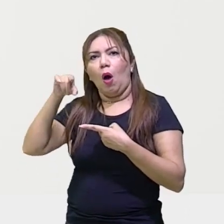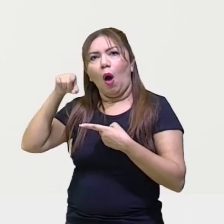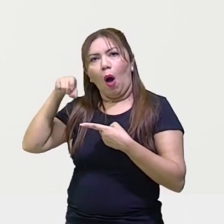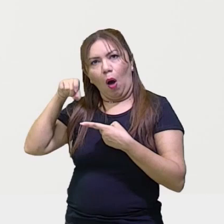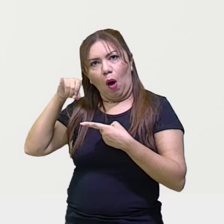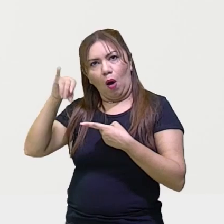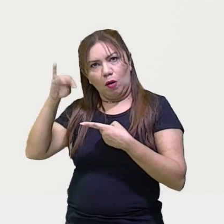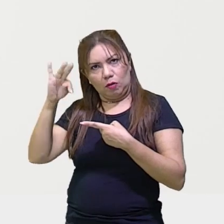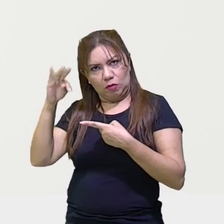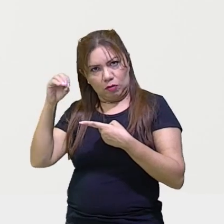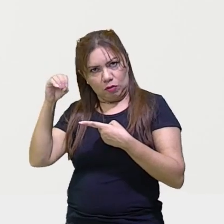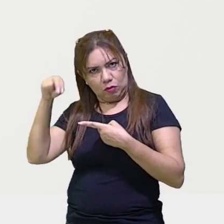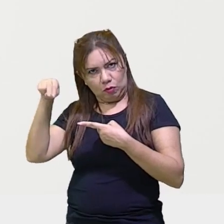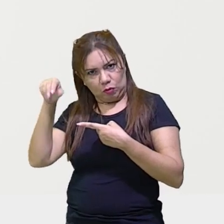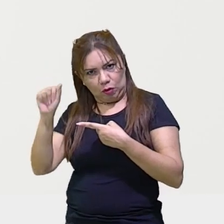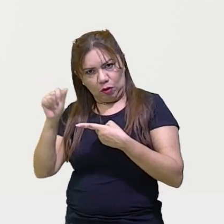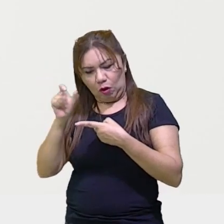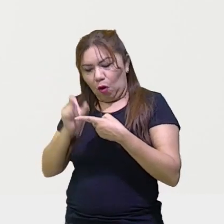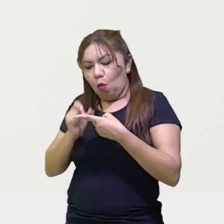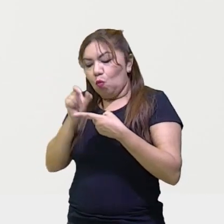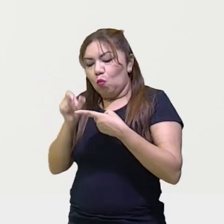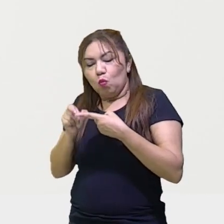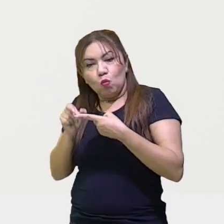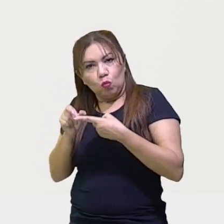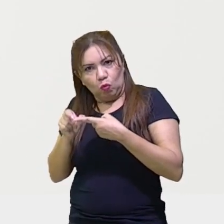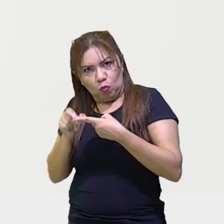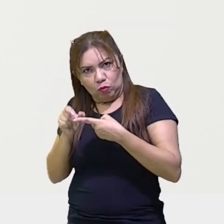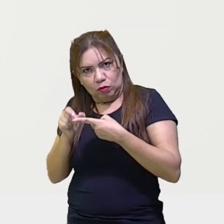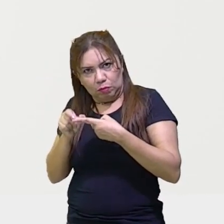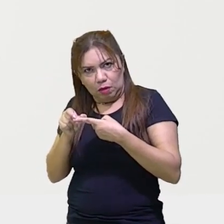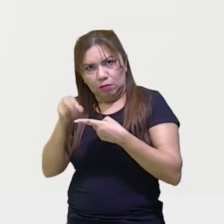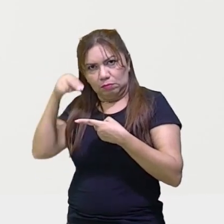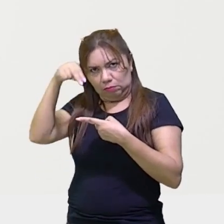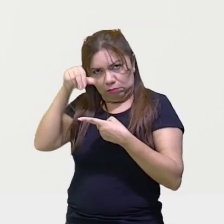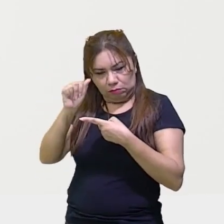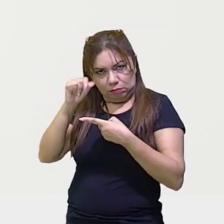ó. Última sílaba,